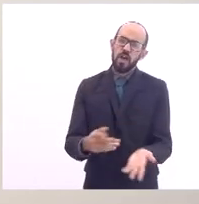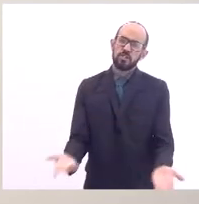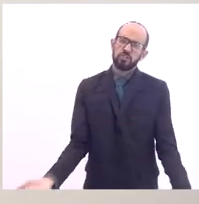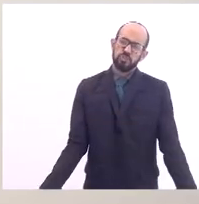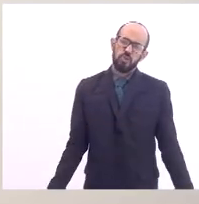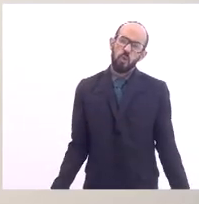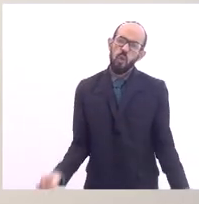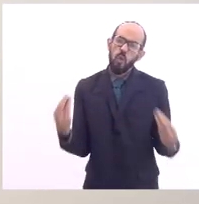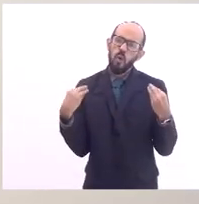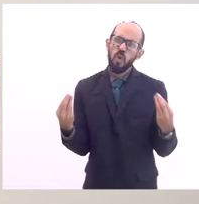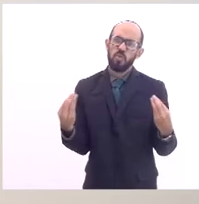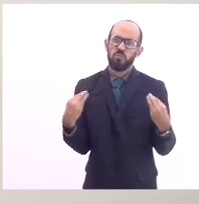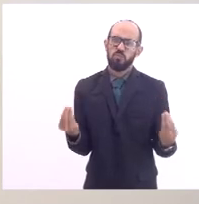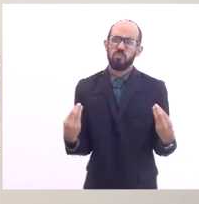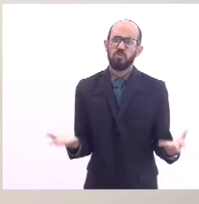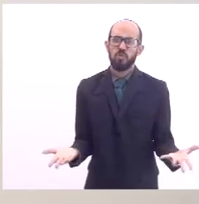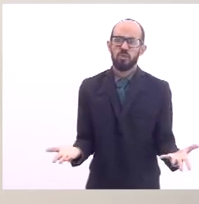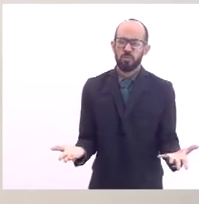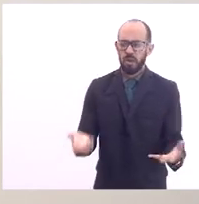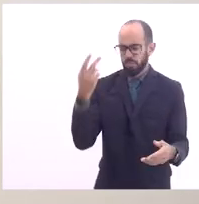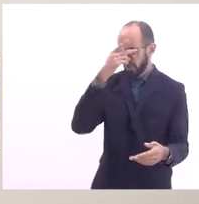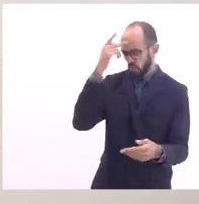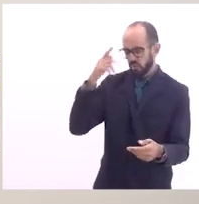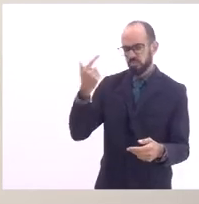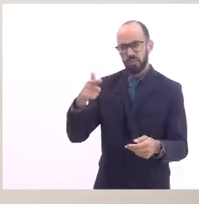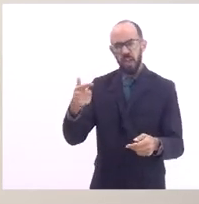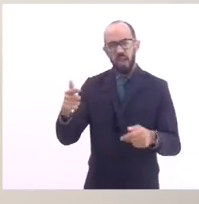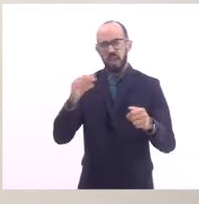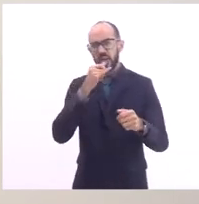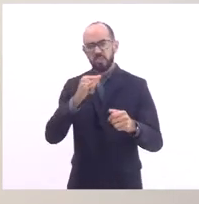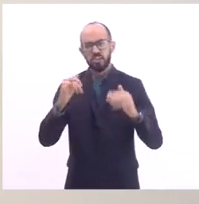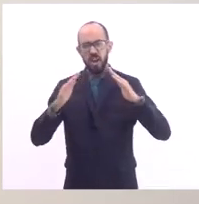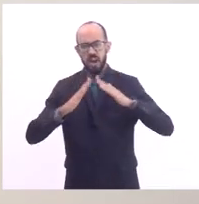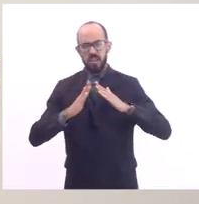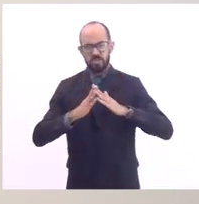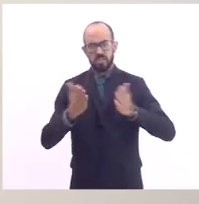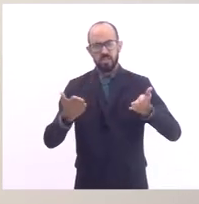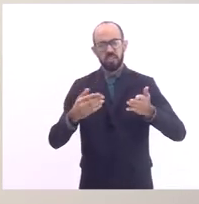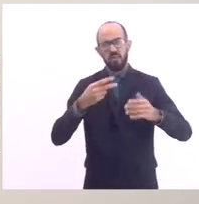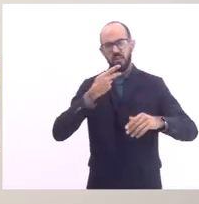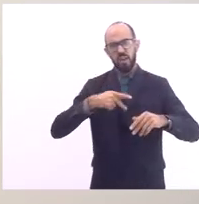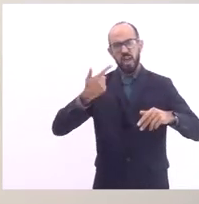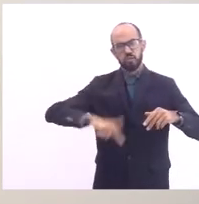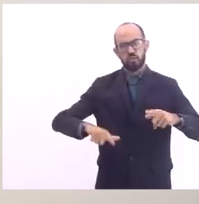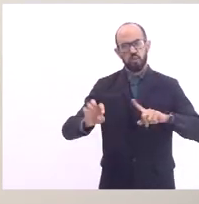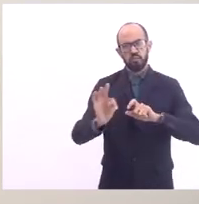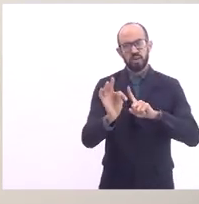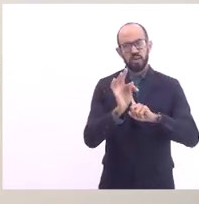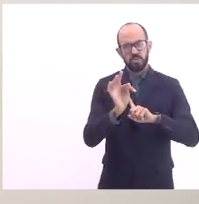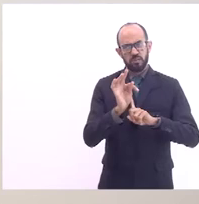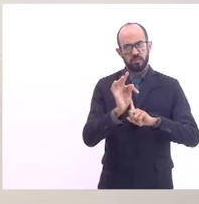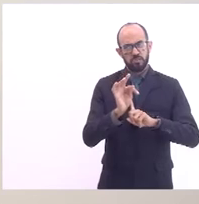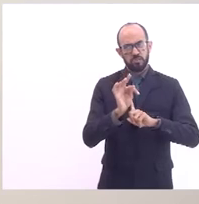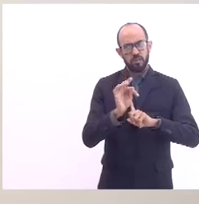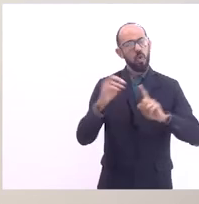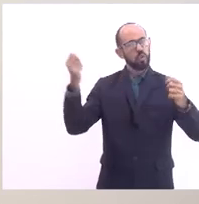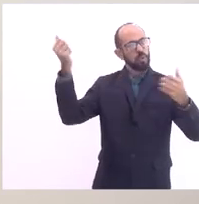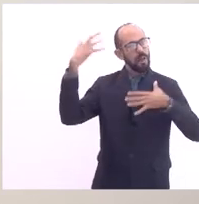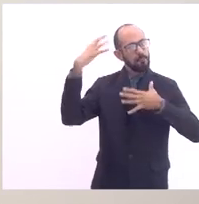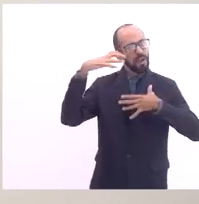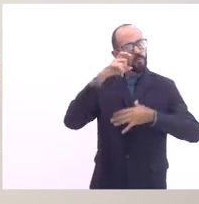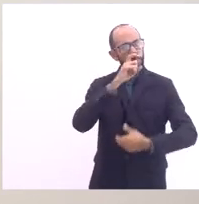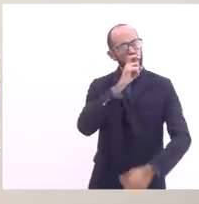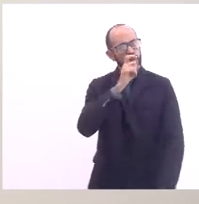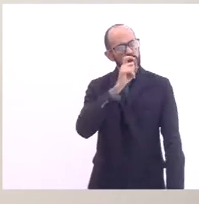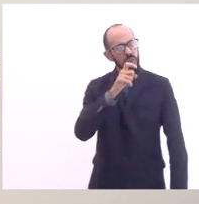bem periclitante para aquele que está sem luz na sua casa. E vamos tornar a falar em Teresópolis. Tomar banho frio em Teresópolis no inverno não é para